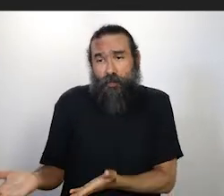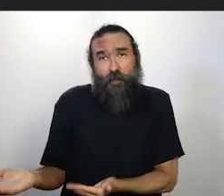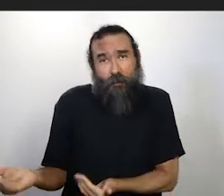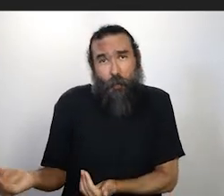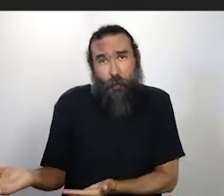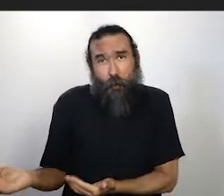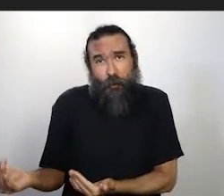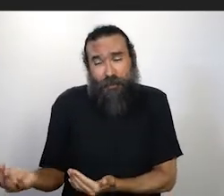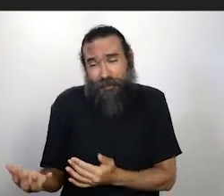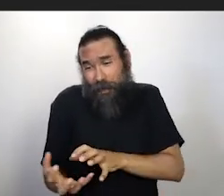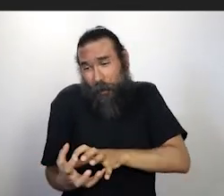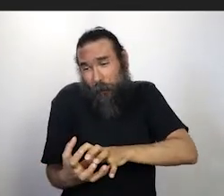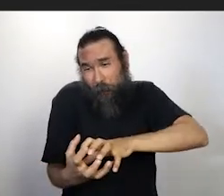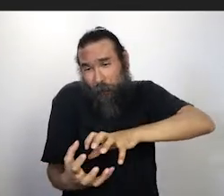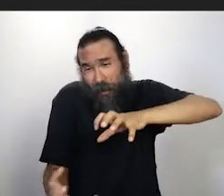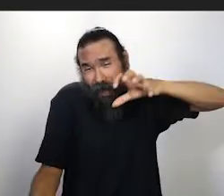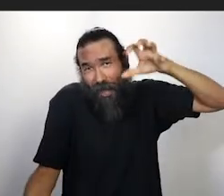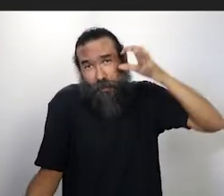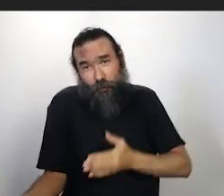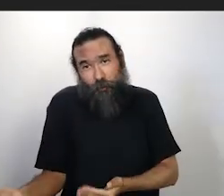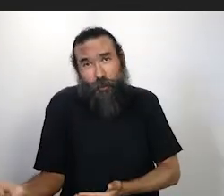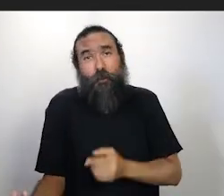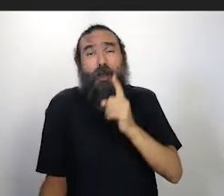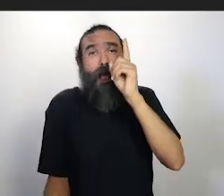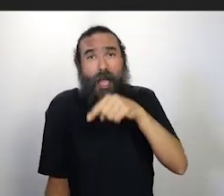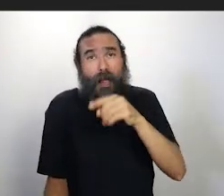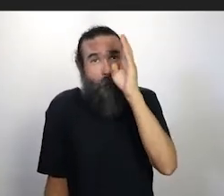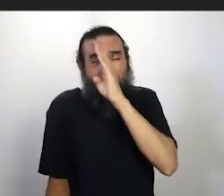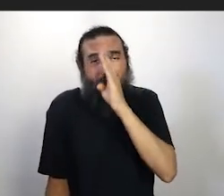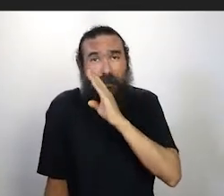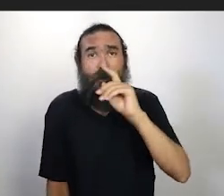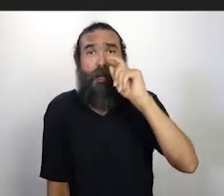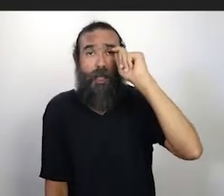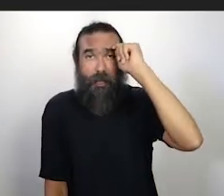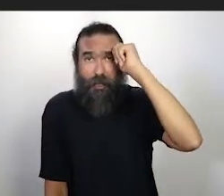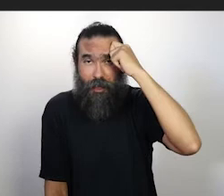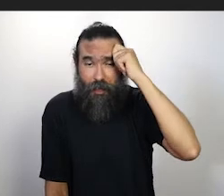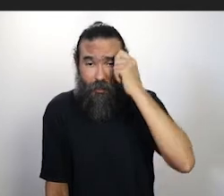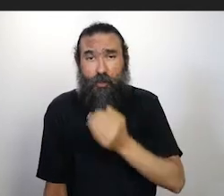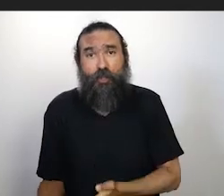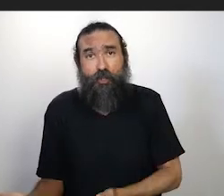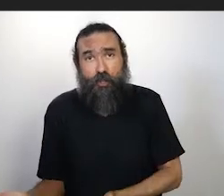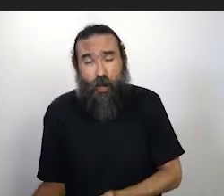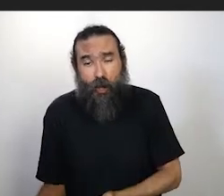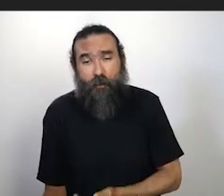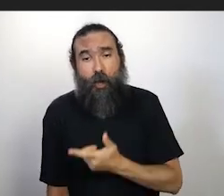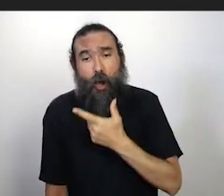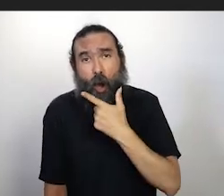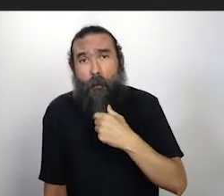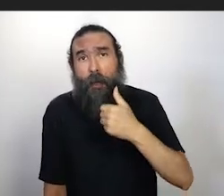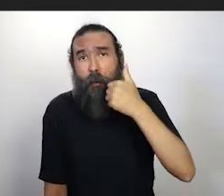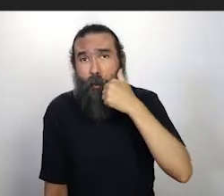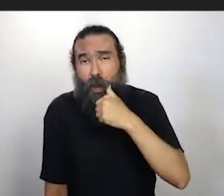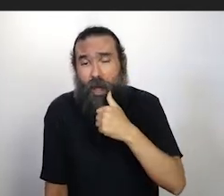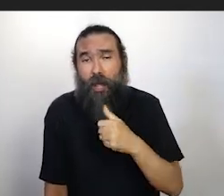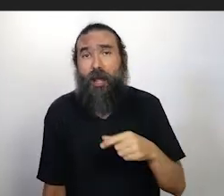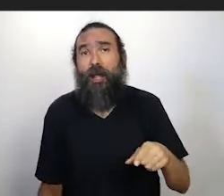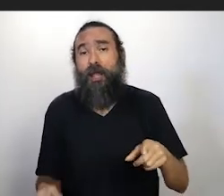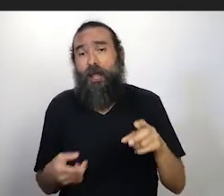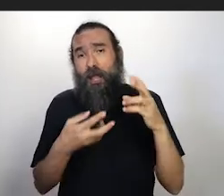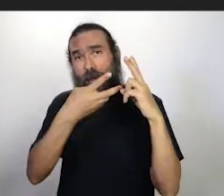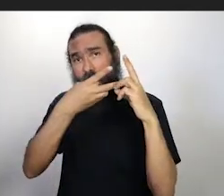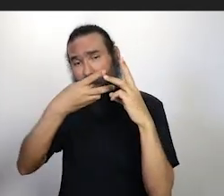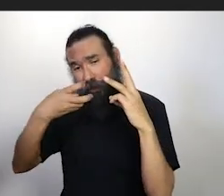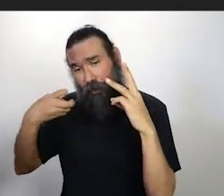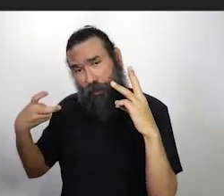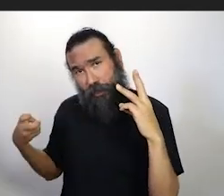na sua esmagadora maioria, é uma juventude de pessoas negras, jovens negras e negros, jovens